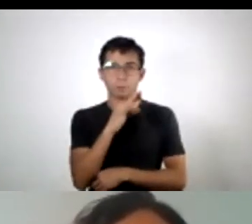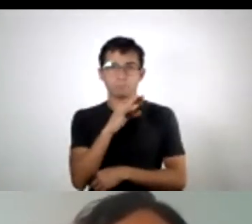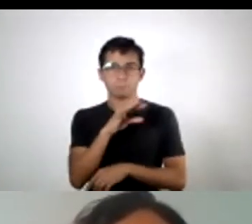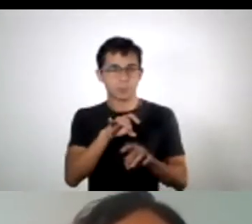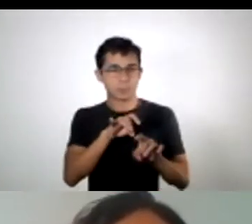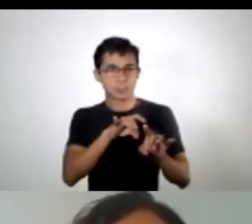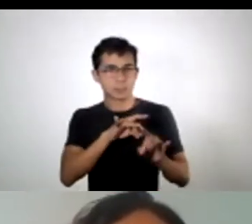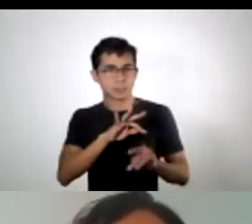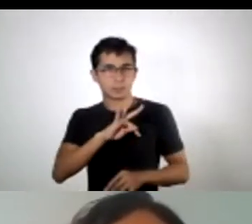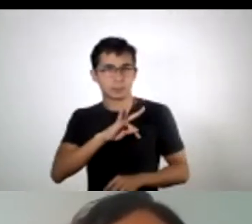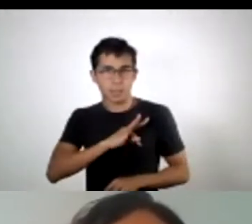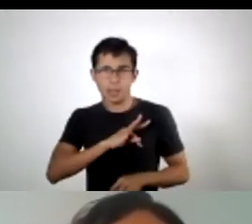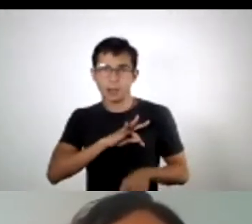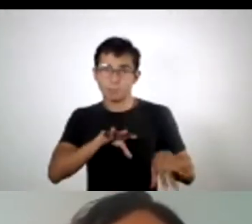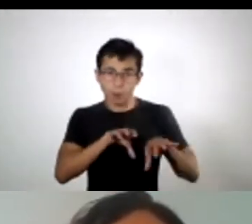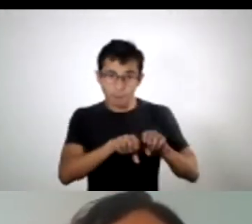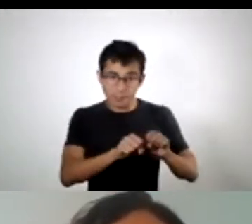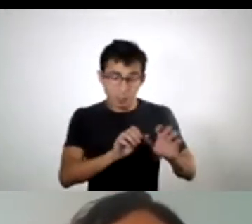né?